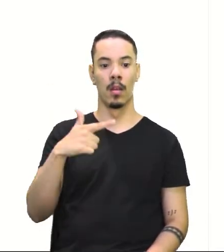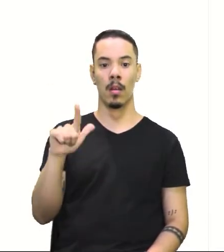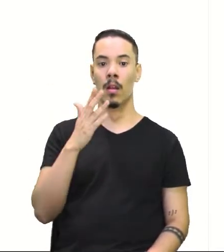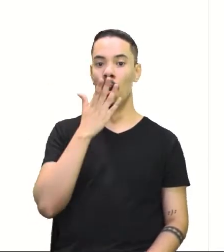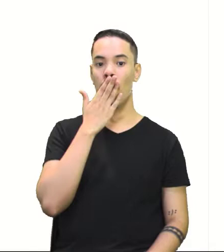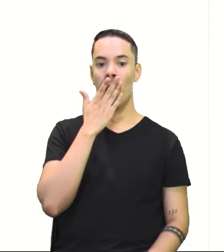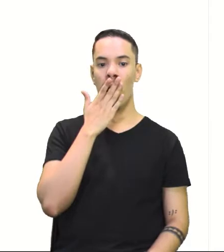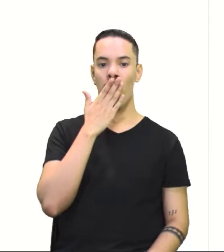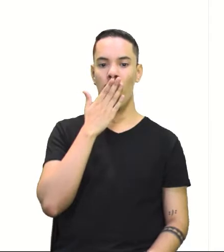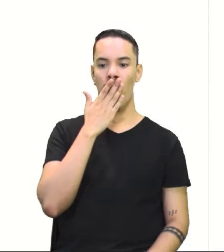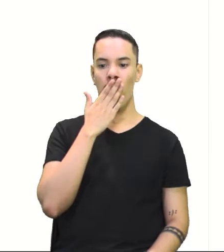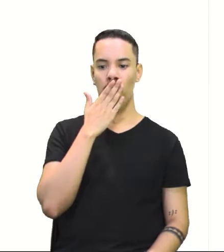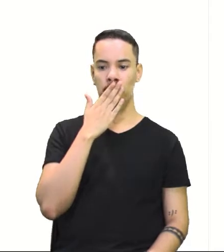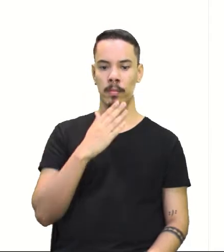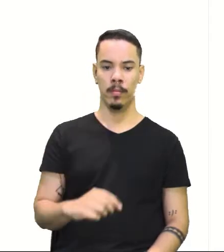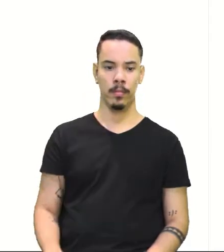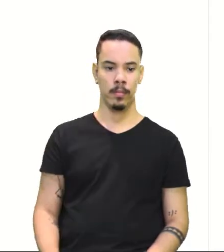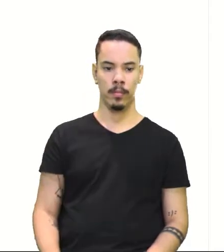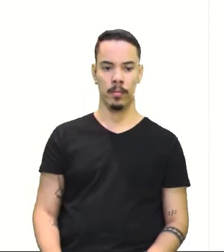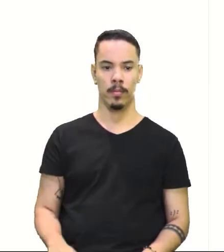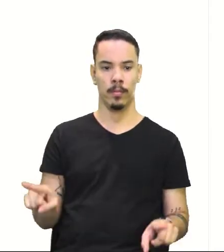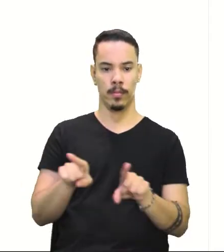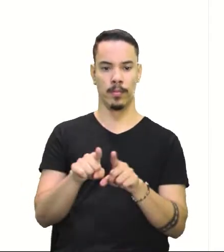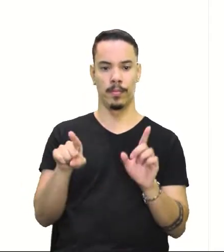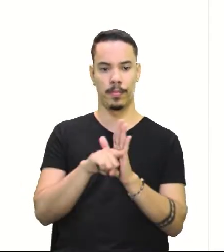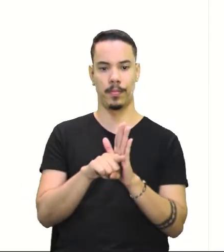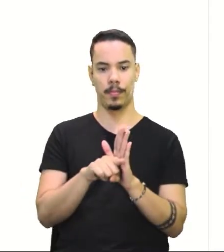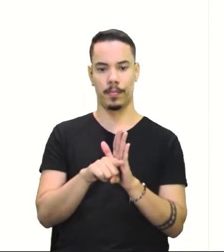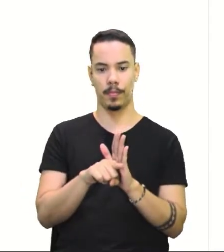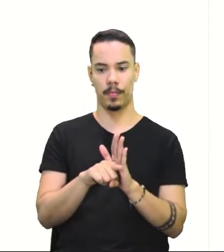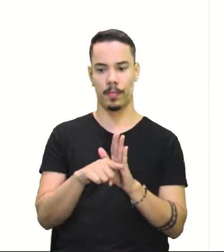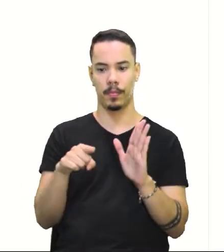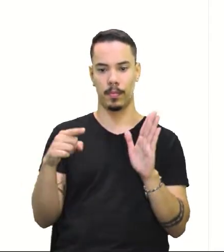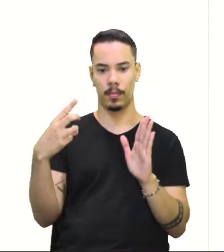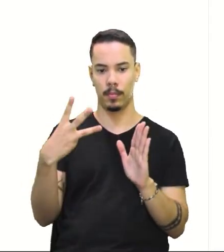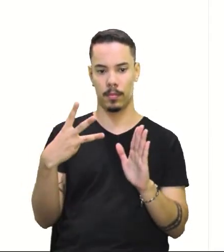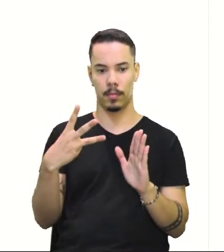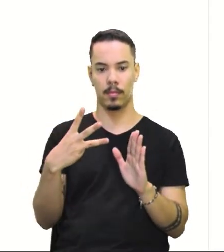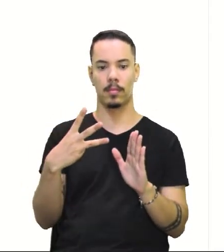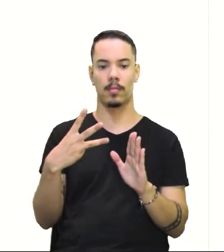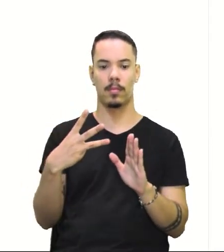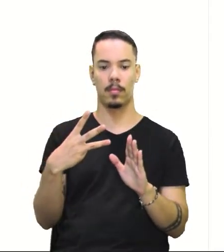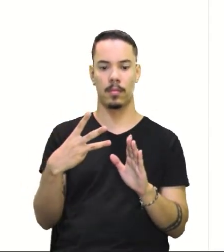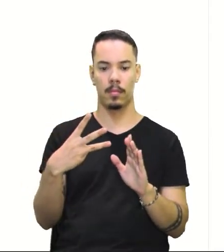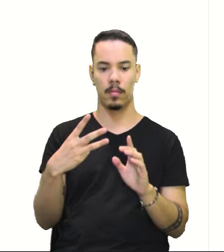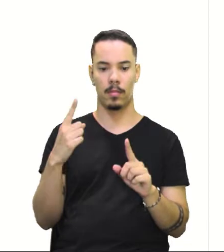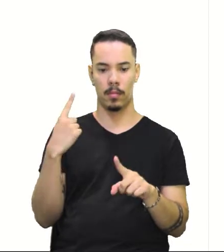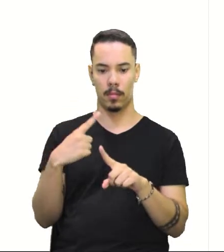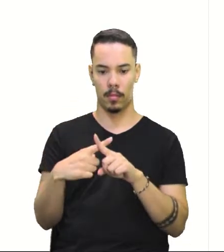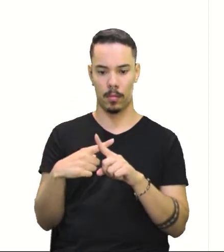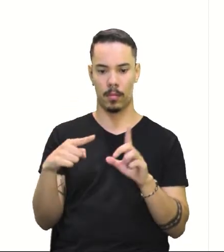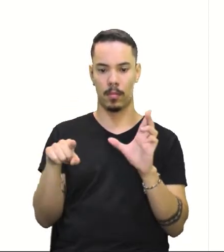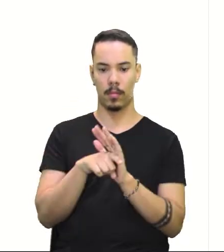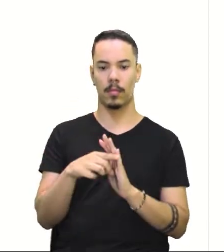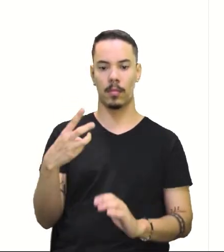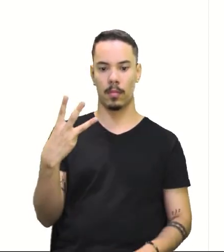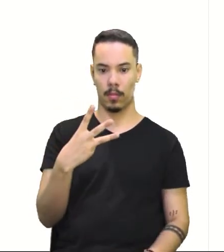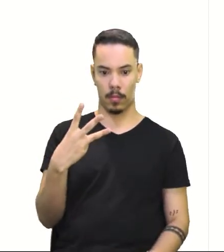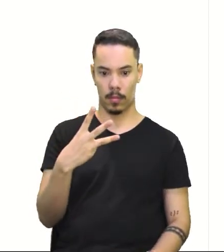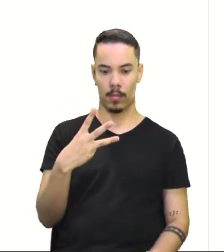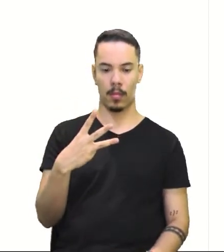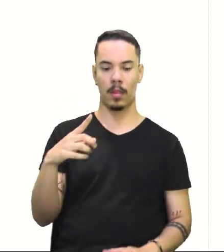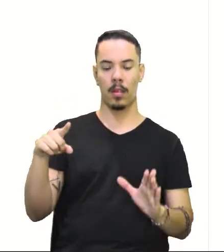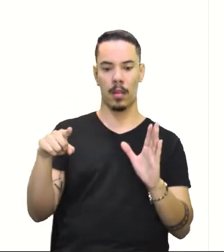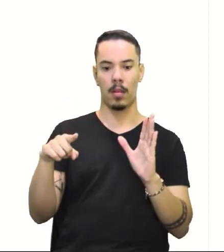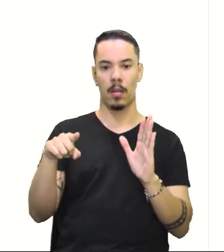roxinho. Menos 3 vezes menos 3. Mais 9. Ó, menos 3 vezes menos 3, né? Isso. Menos